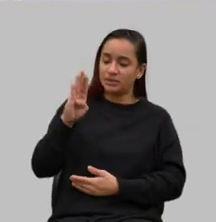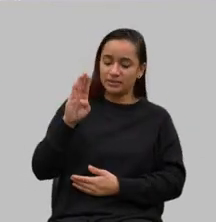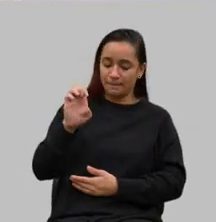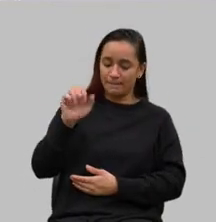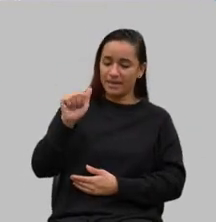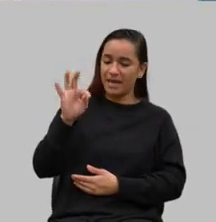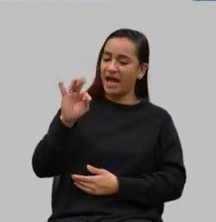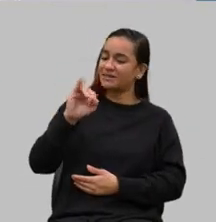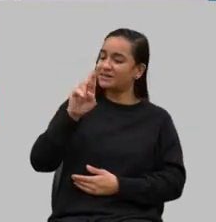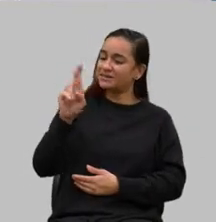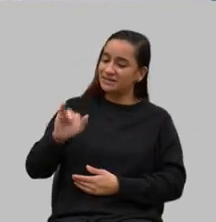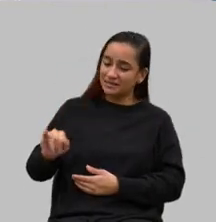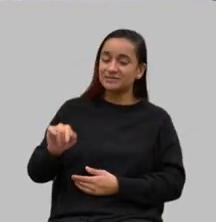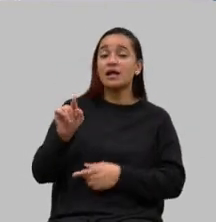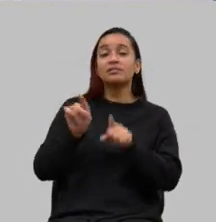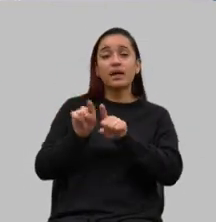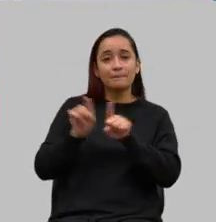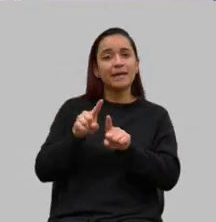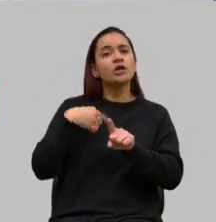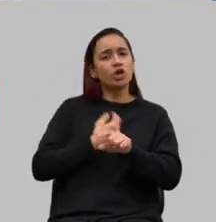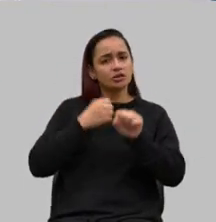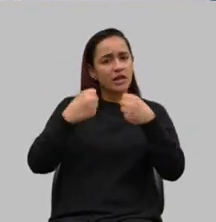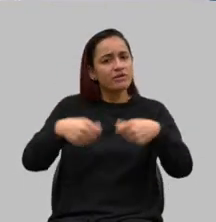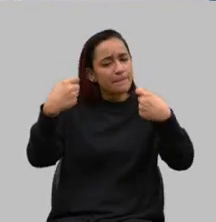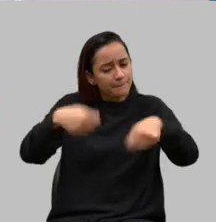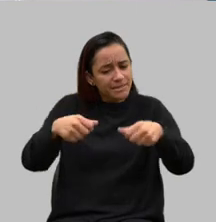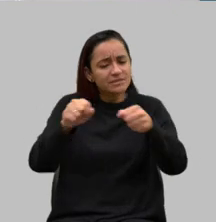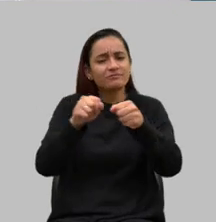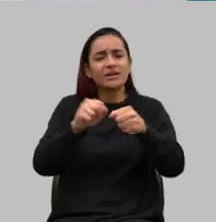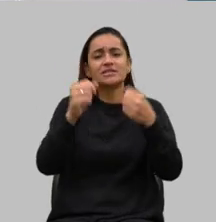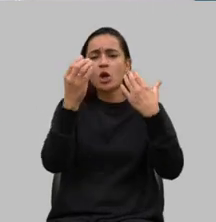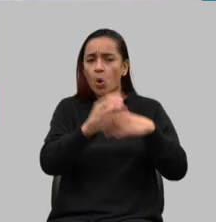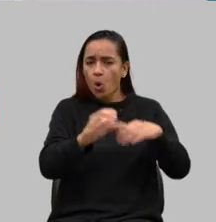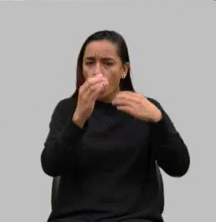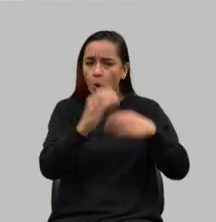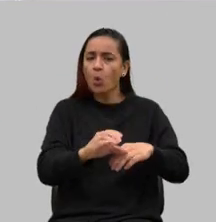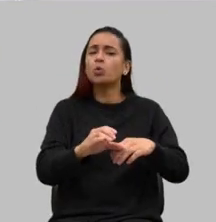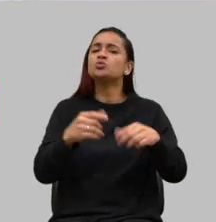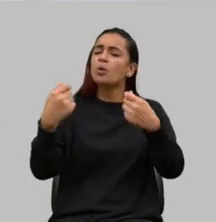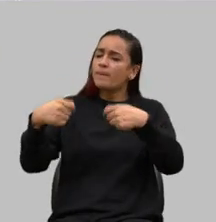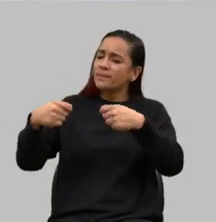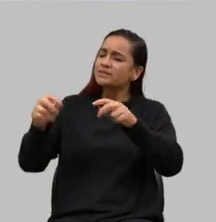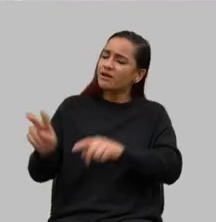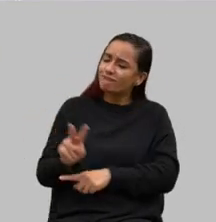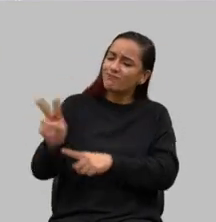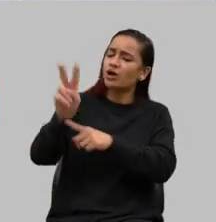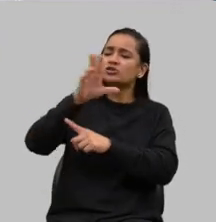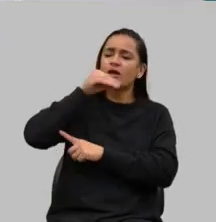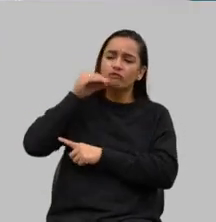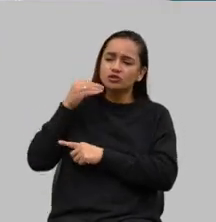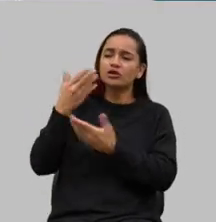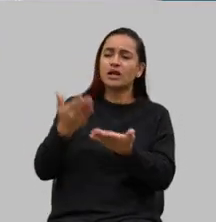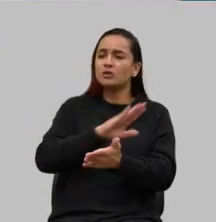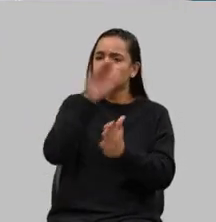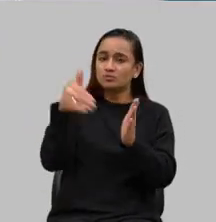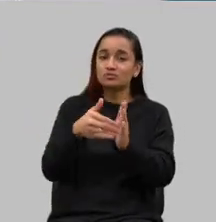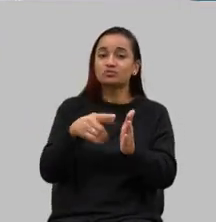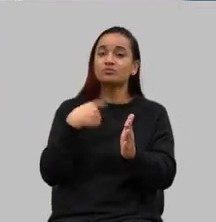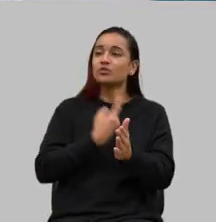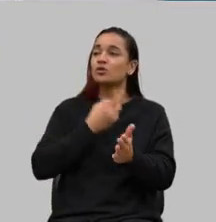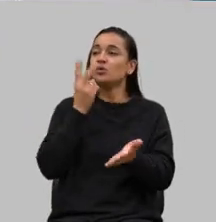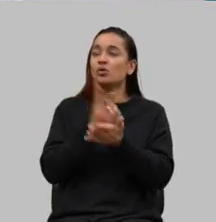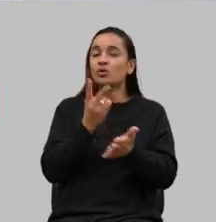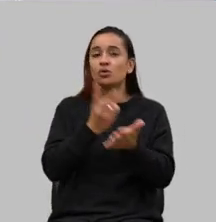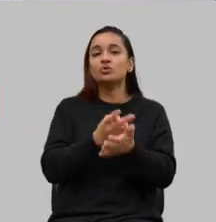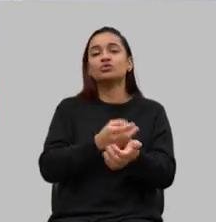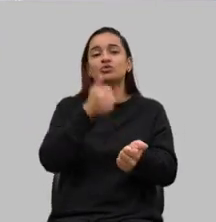realmente fazer concurso público a gente precisa valorizar mais os servidores e e a gente vai continuar nessa luta para que ISO